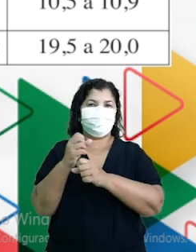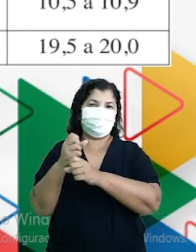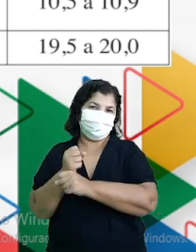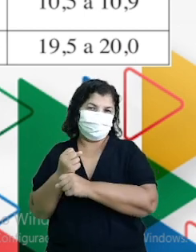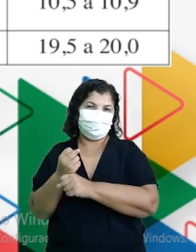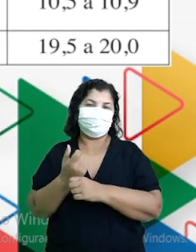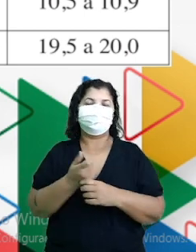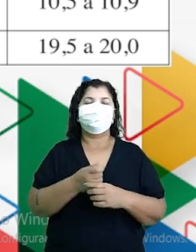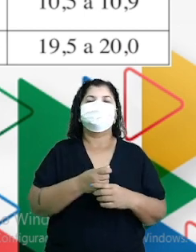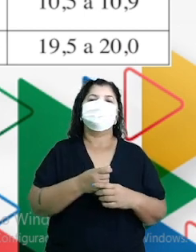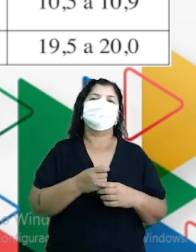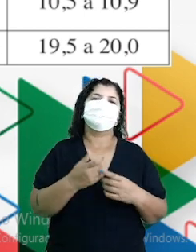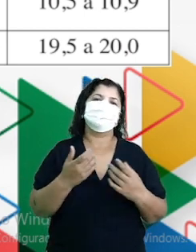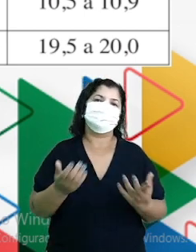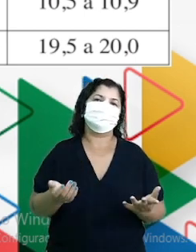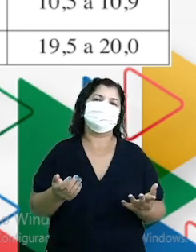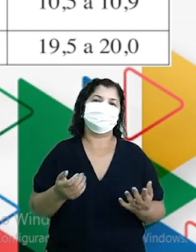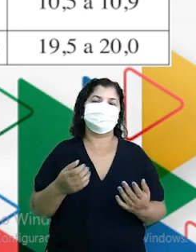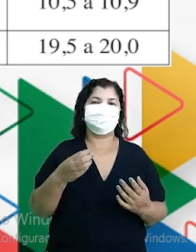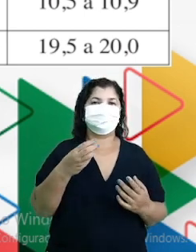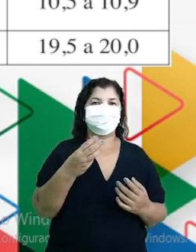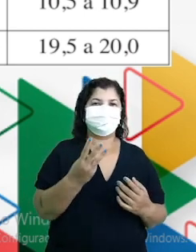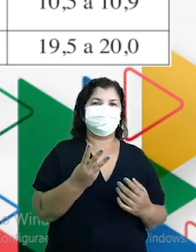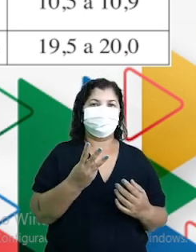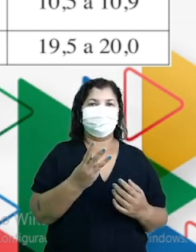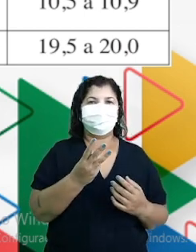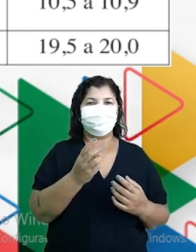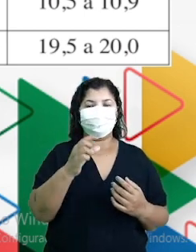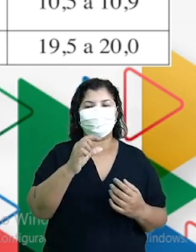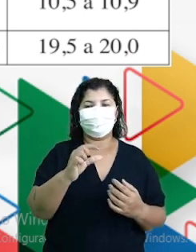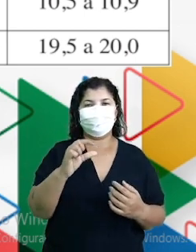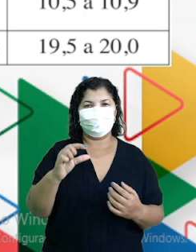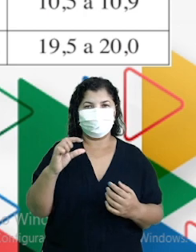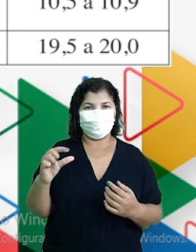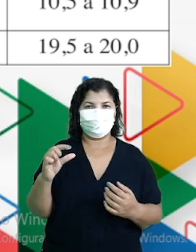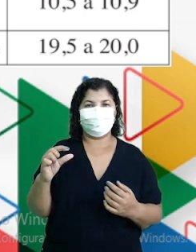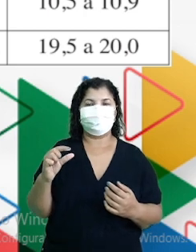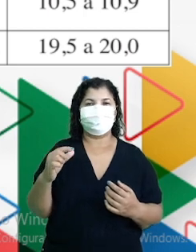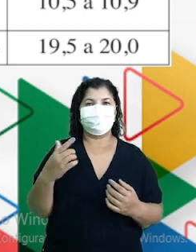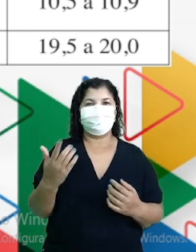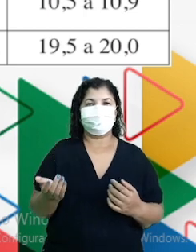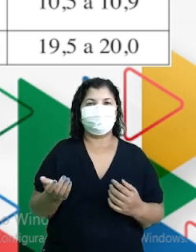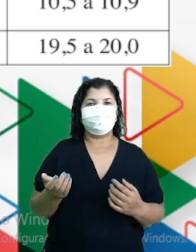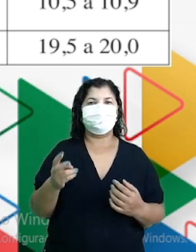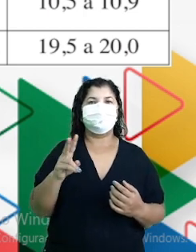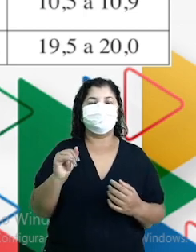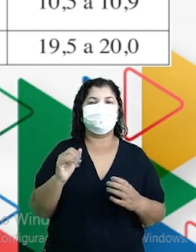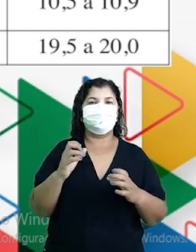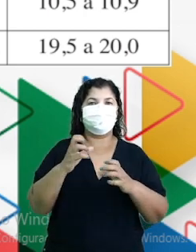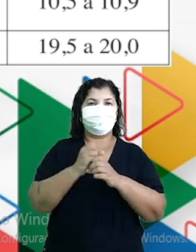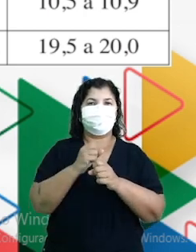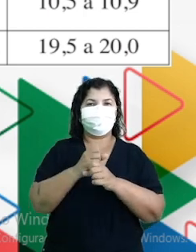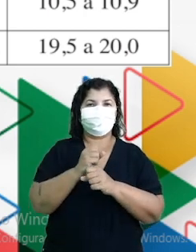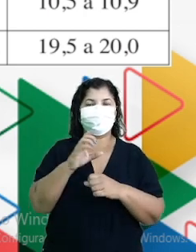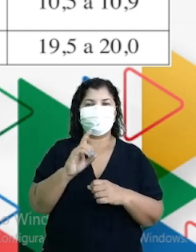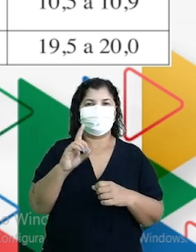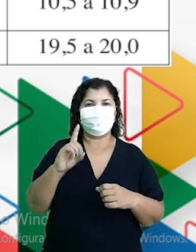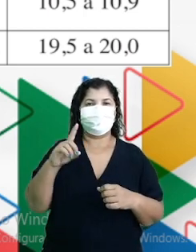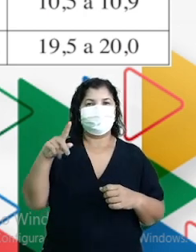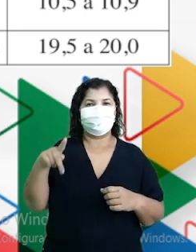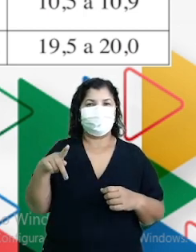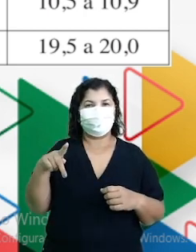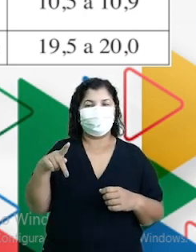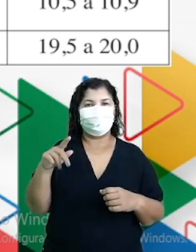certo? De 3 pilhas. O que é que significa? A gente vai calcular a DDP das pilhas